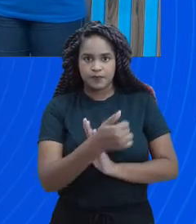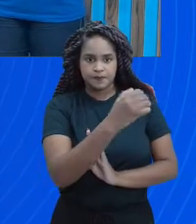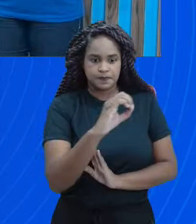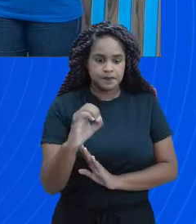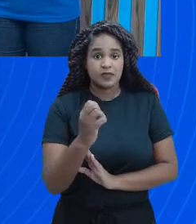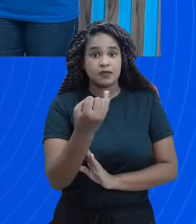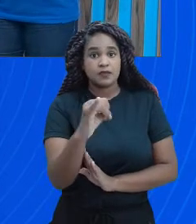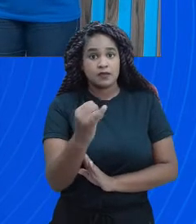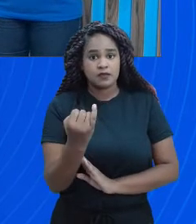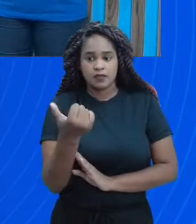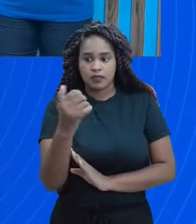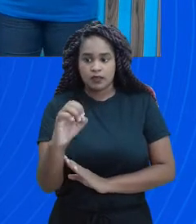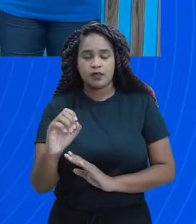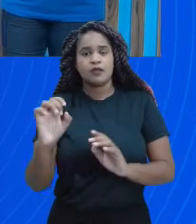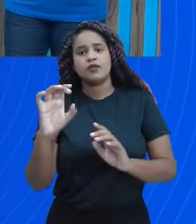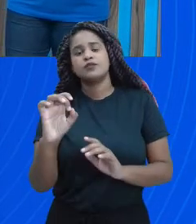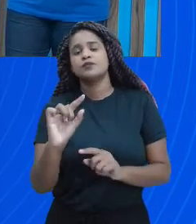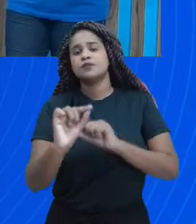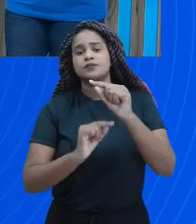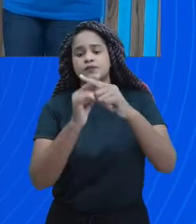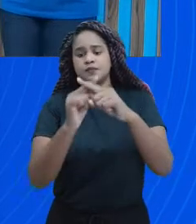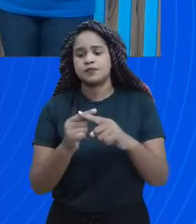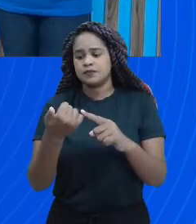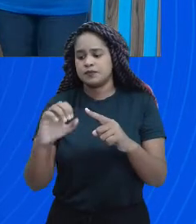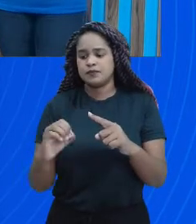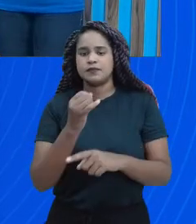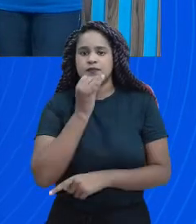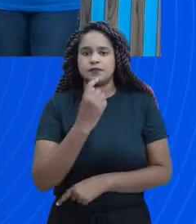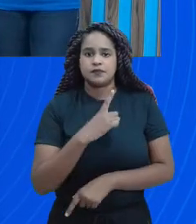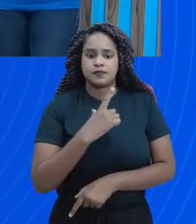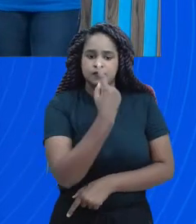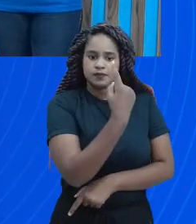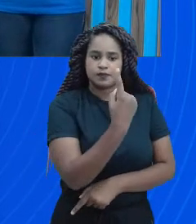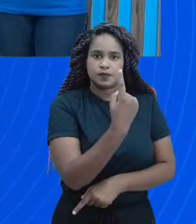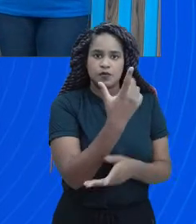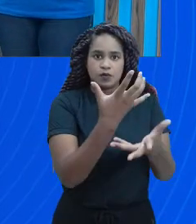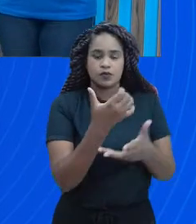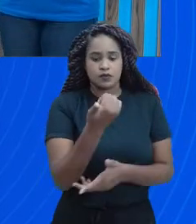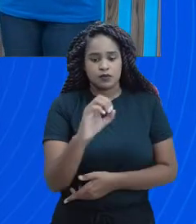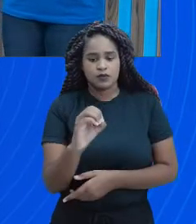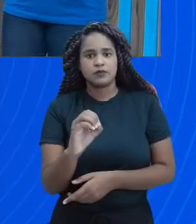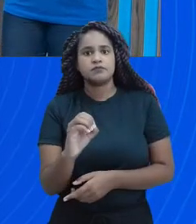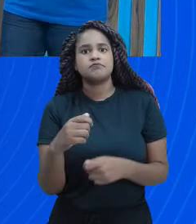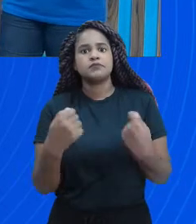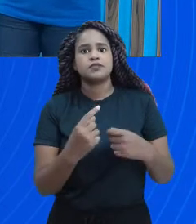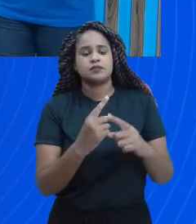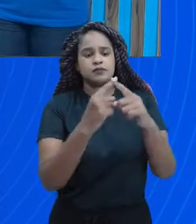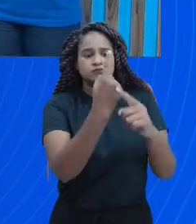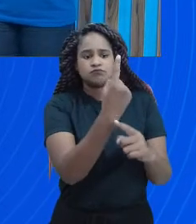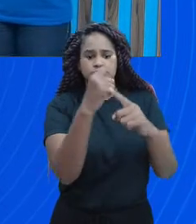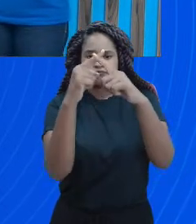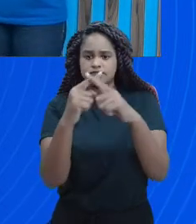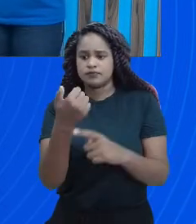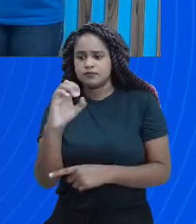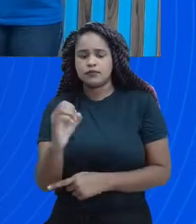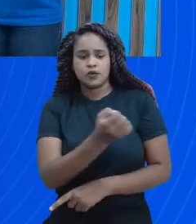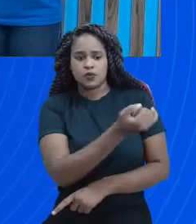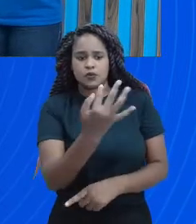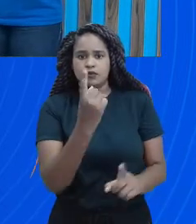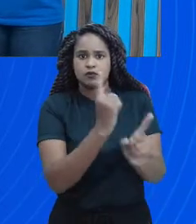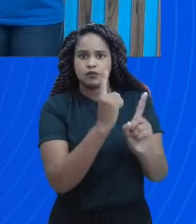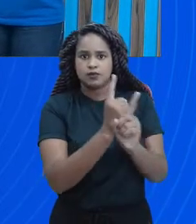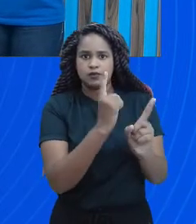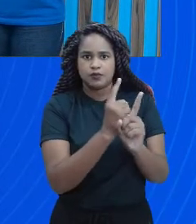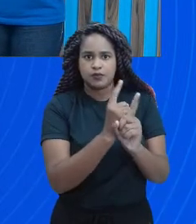10%, basta que a gente multiplique isso por 10. Eu tenho 1, quero 10 agora, então a gente vai multiplicar essa quantidade que eu